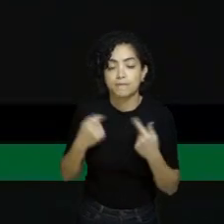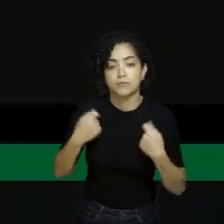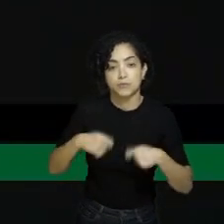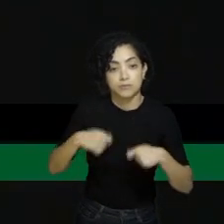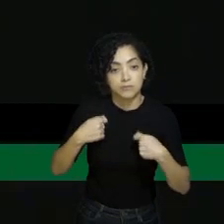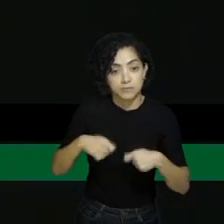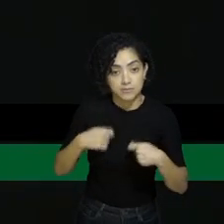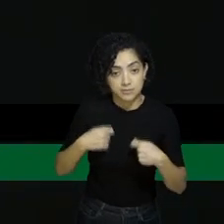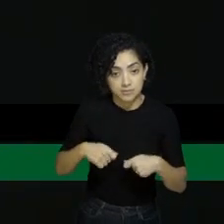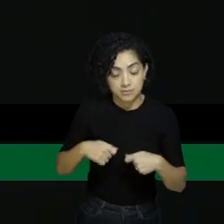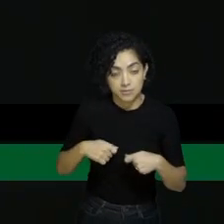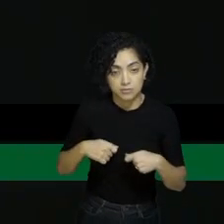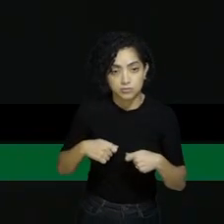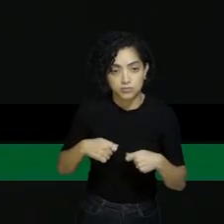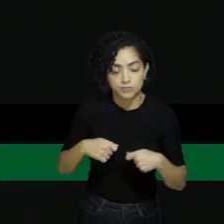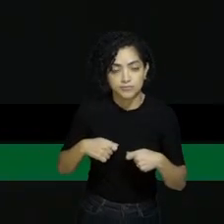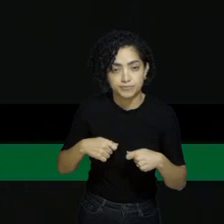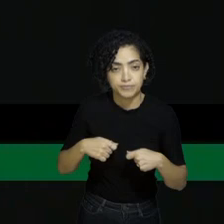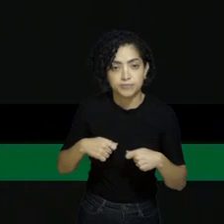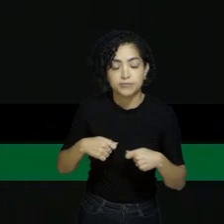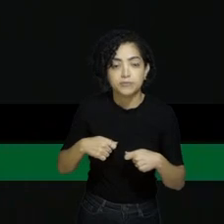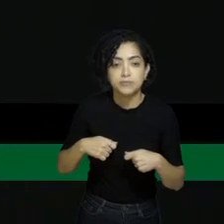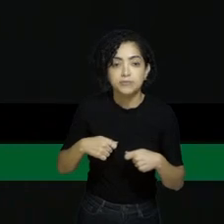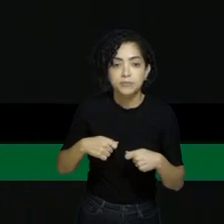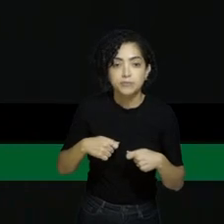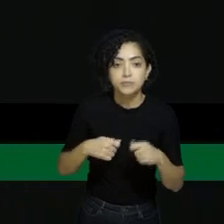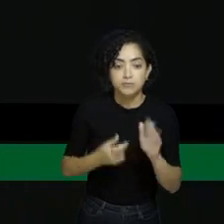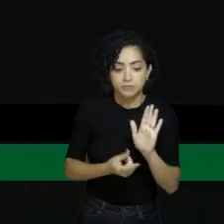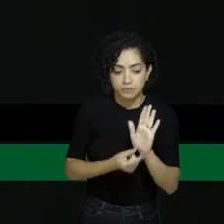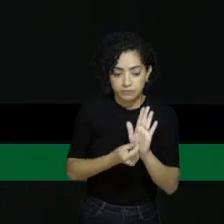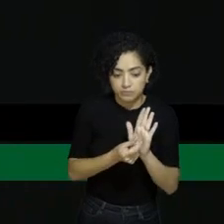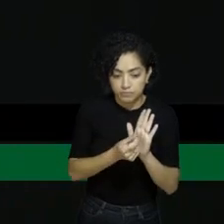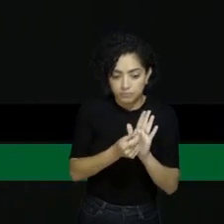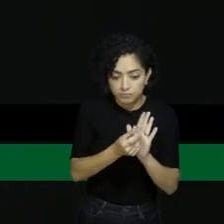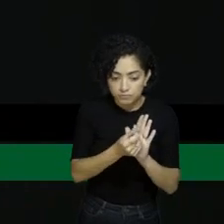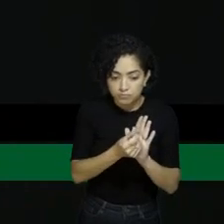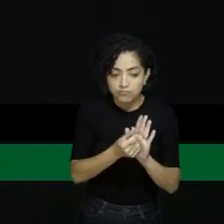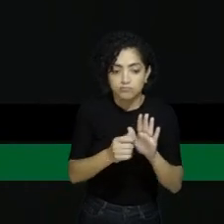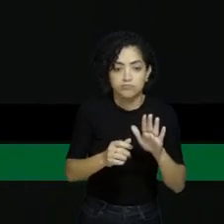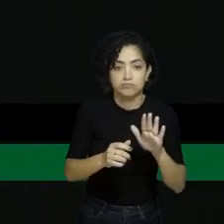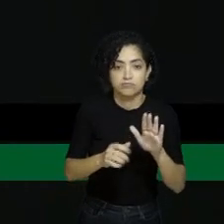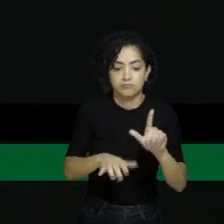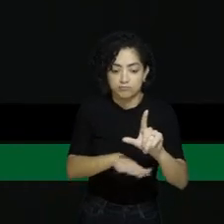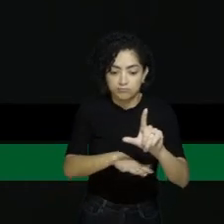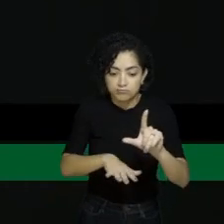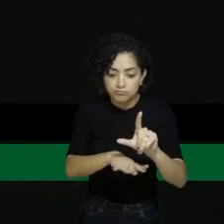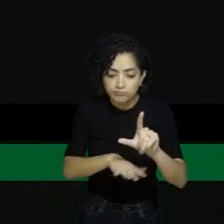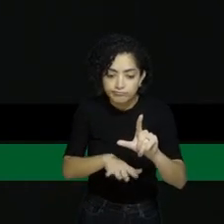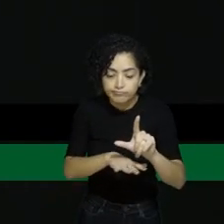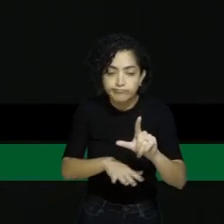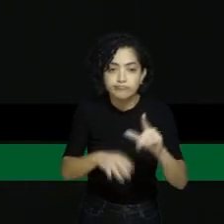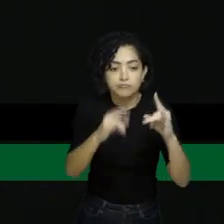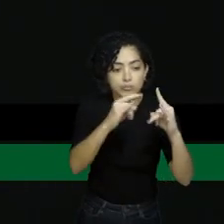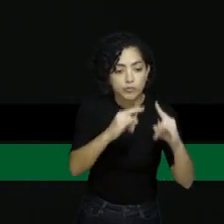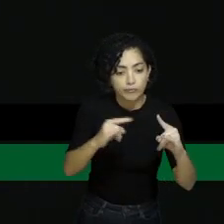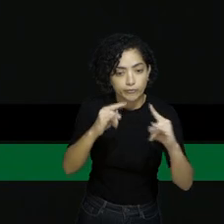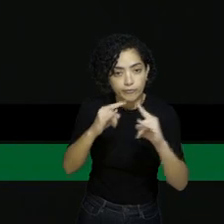necessidade de haver orçamento para a logística, para as feiras, para